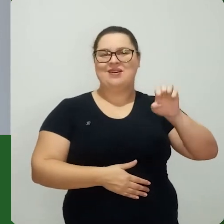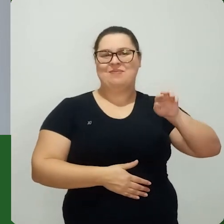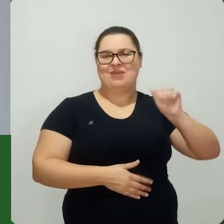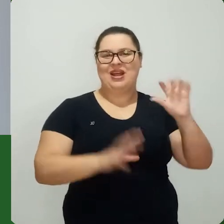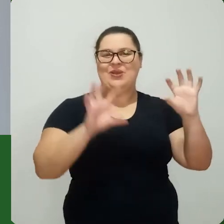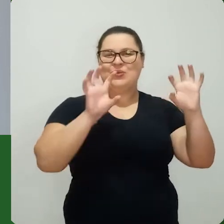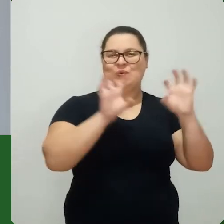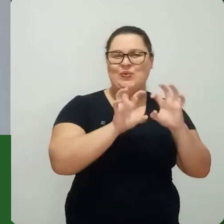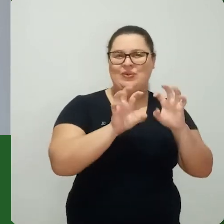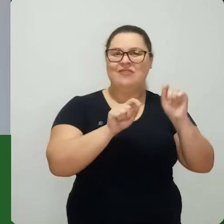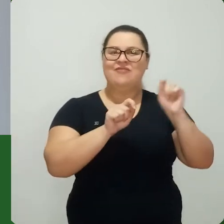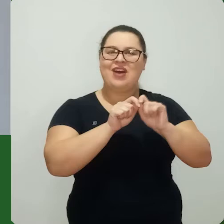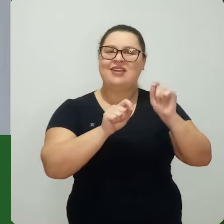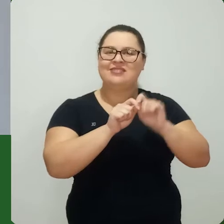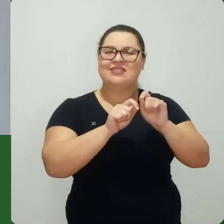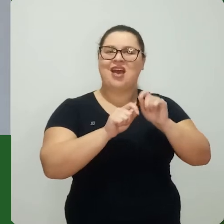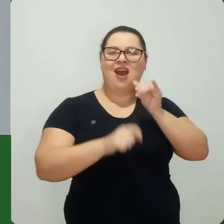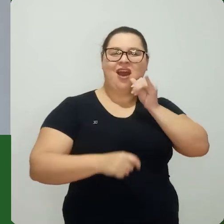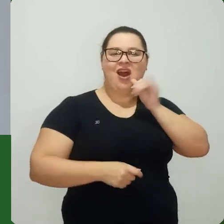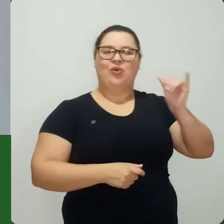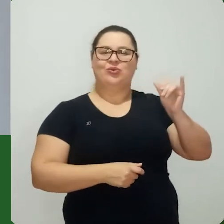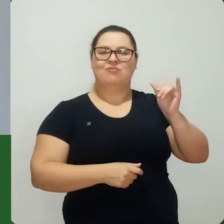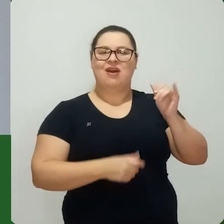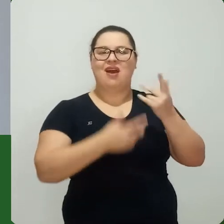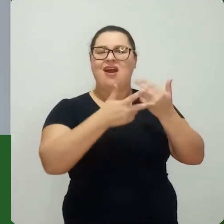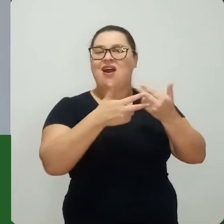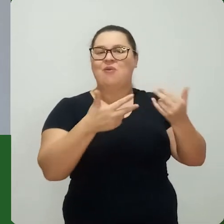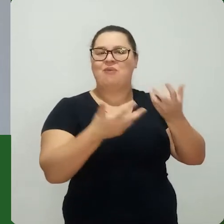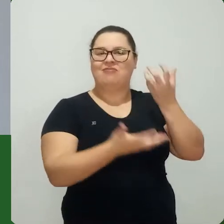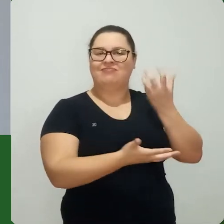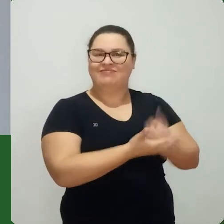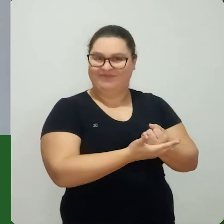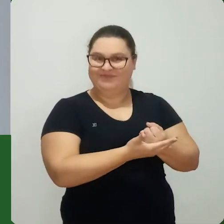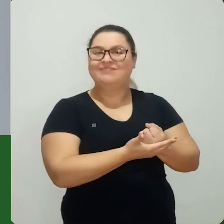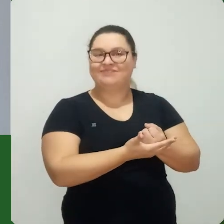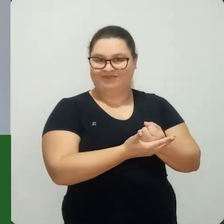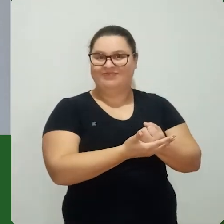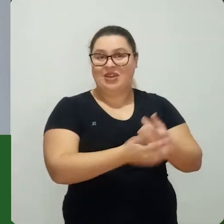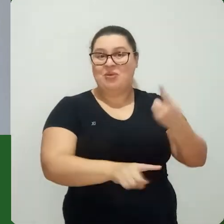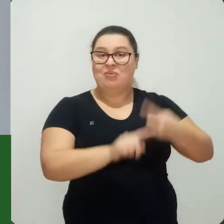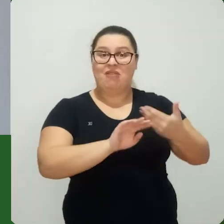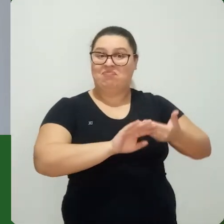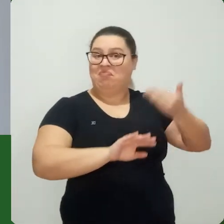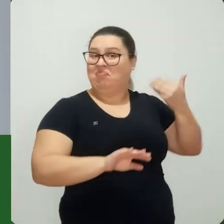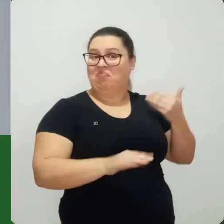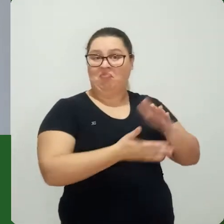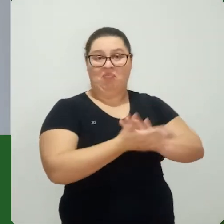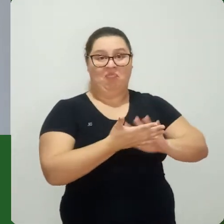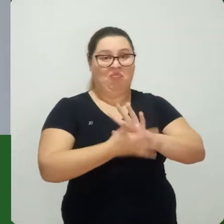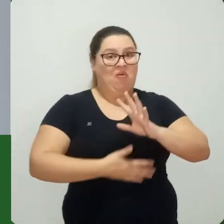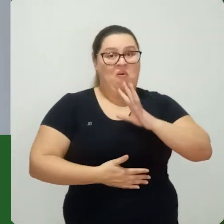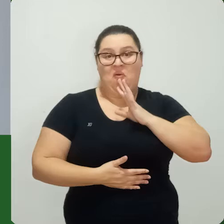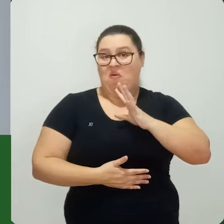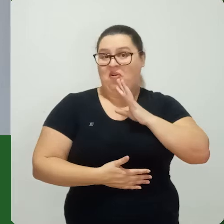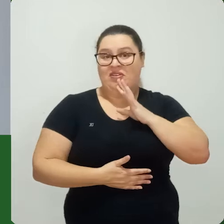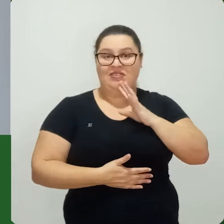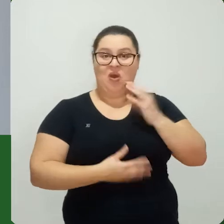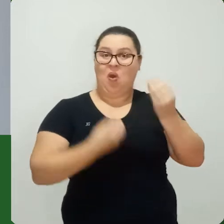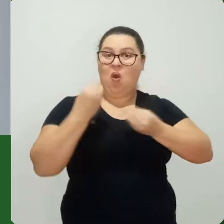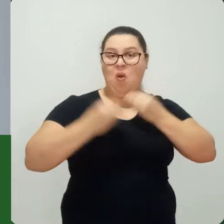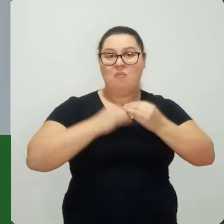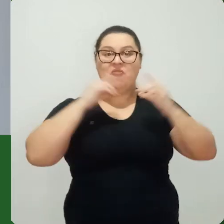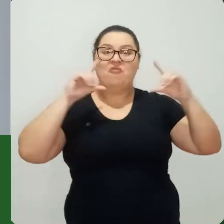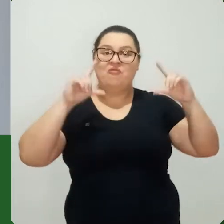Afinal, antes, podia-se usar o princípio da câmera escura, mas você precisava pintar por cima de uma tela para fazer aquele registro. E agora não mais.